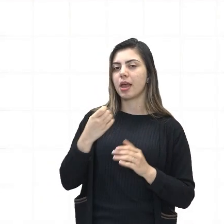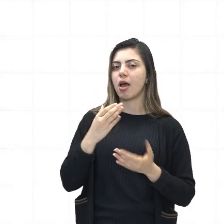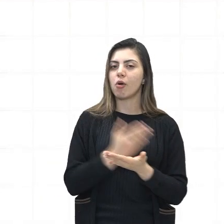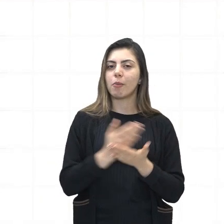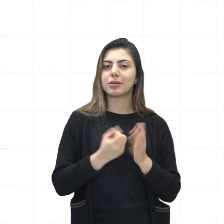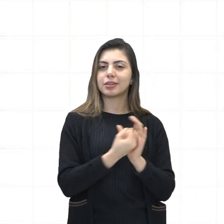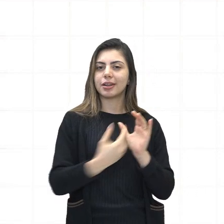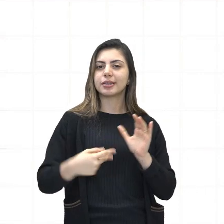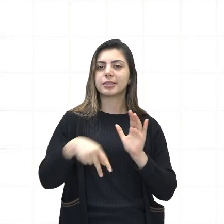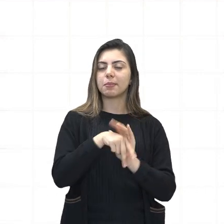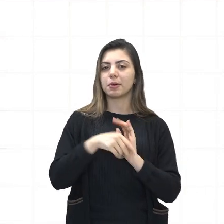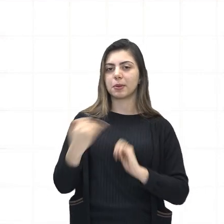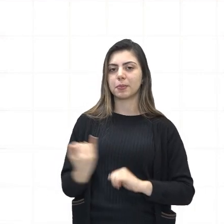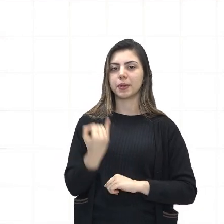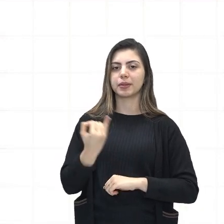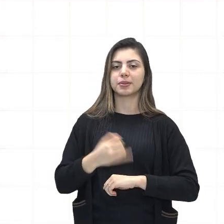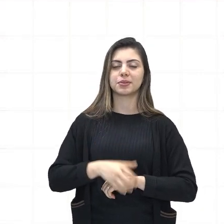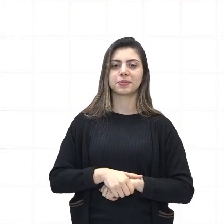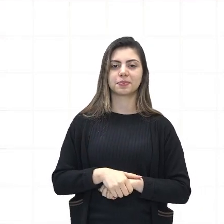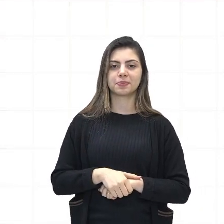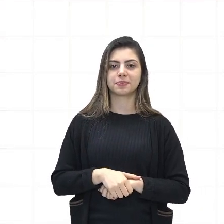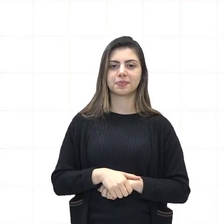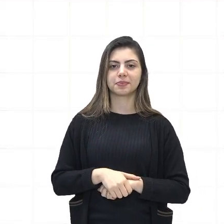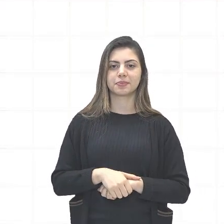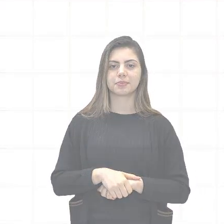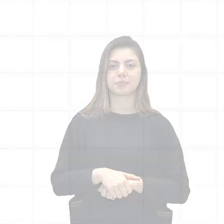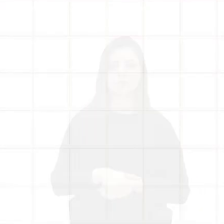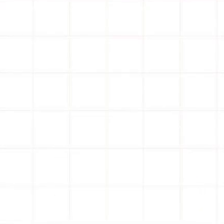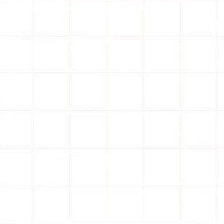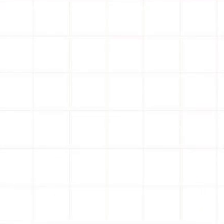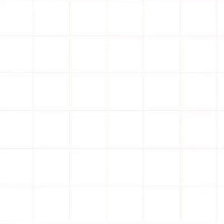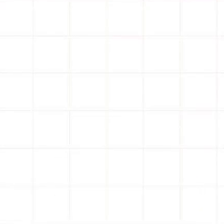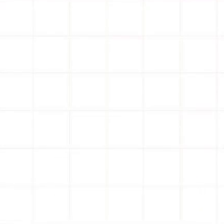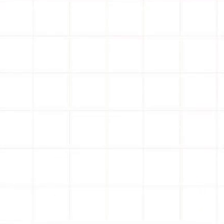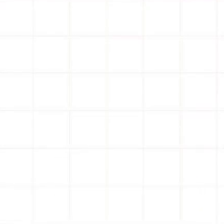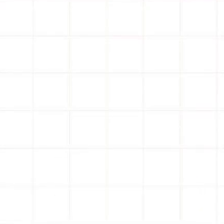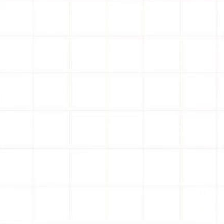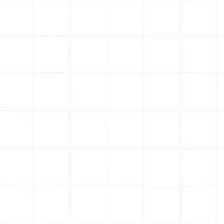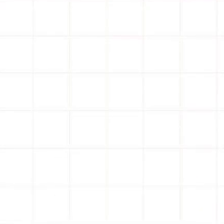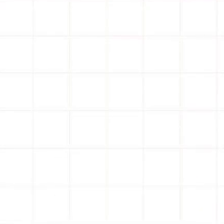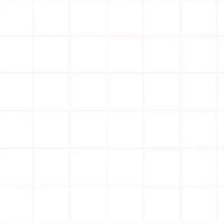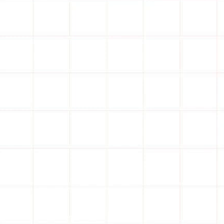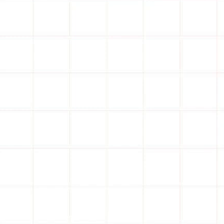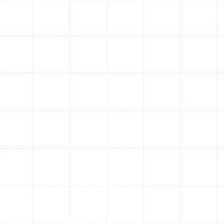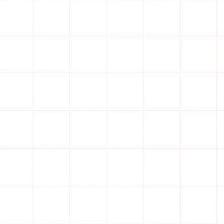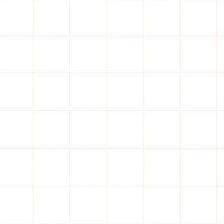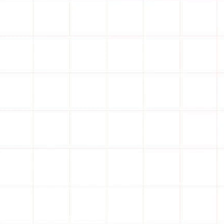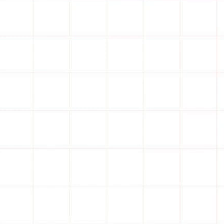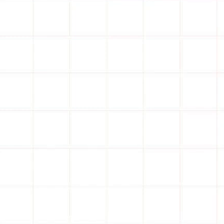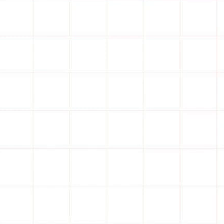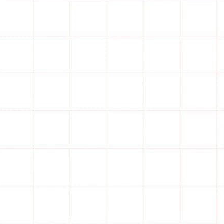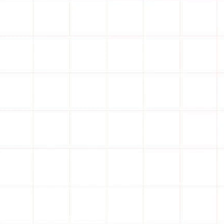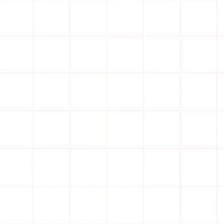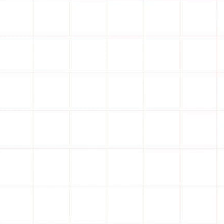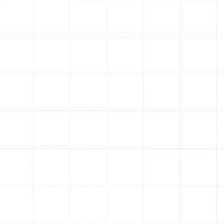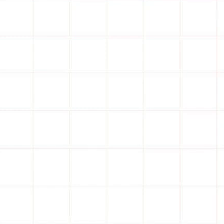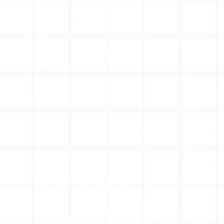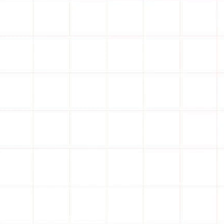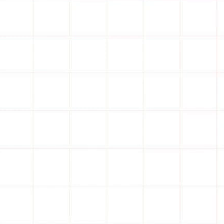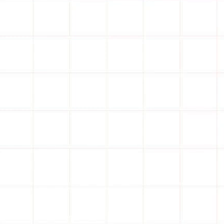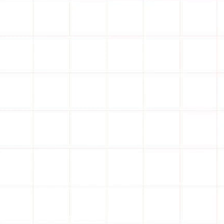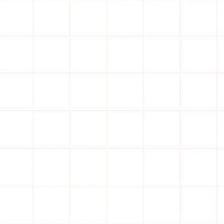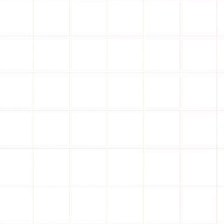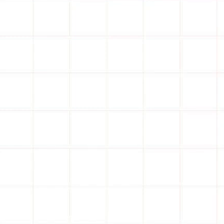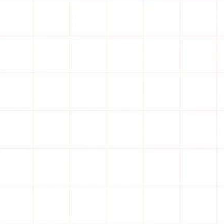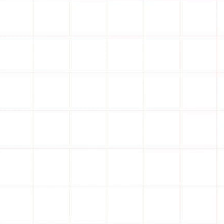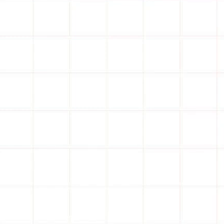são importantes. Primeira característica que está destacada, inclusive, no título da nossa cartela: a industrialização tardia do